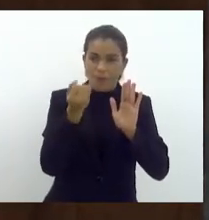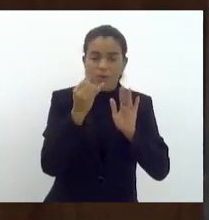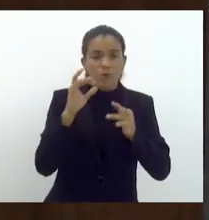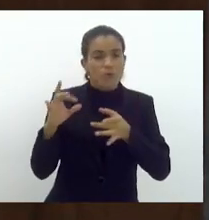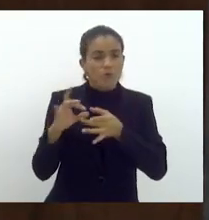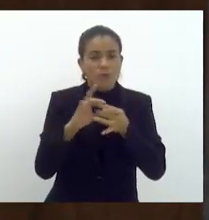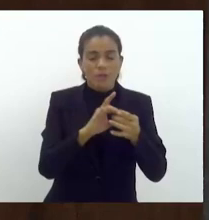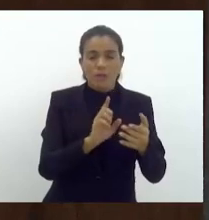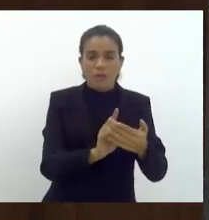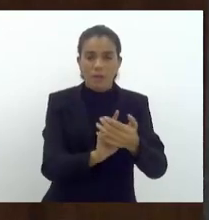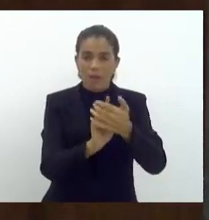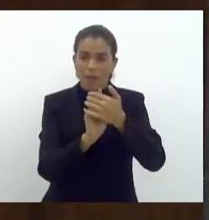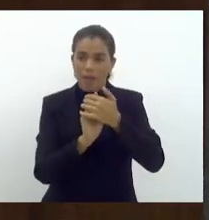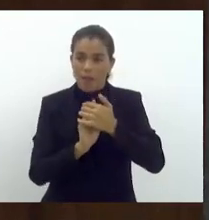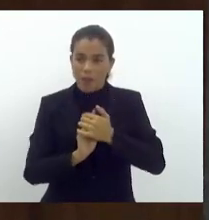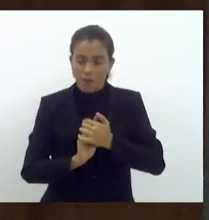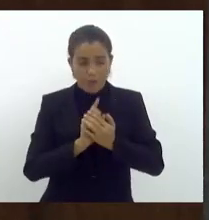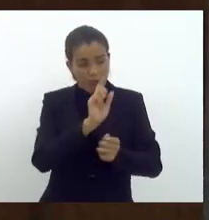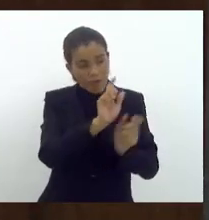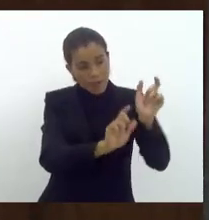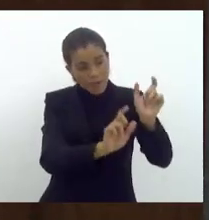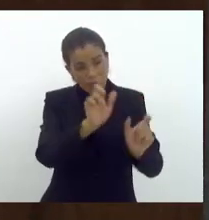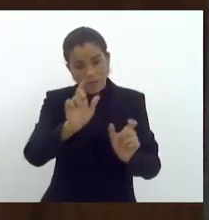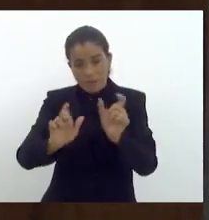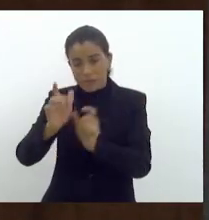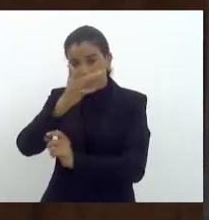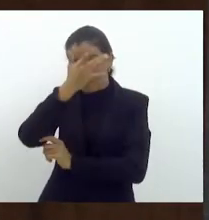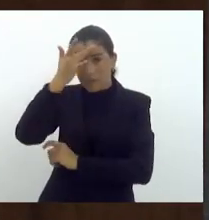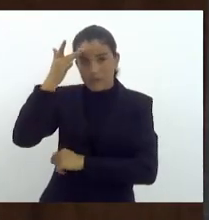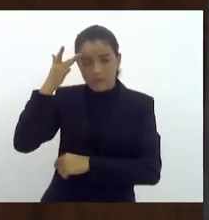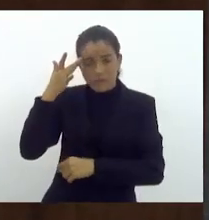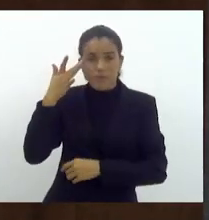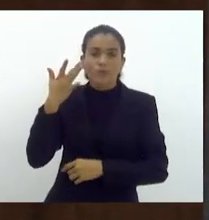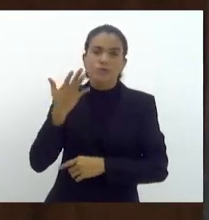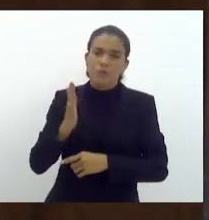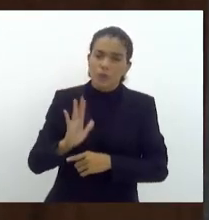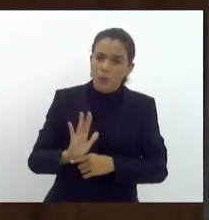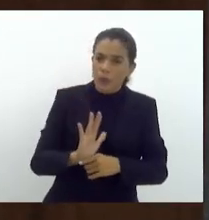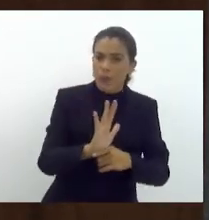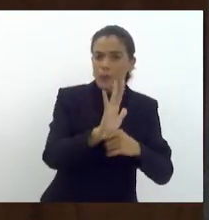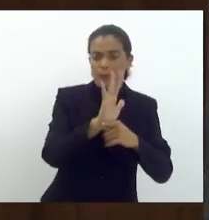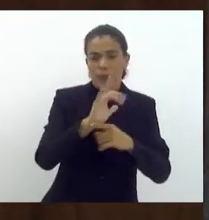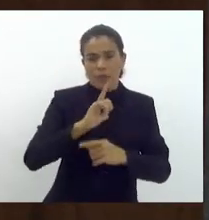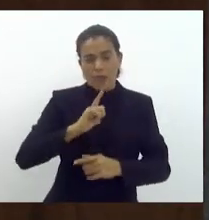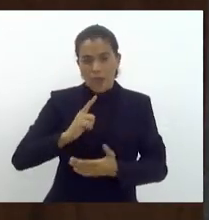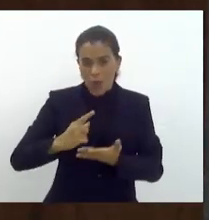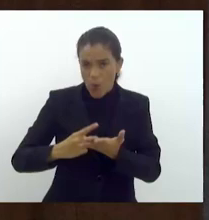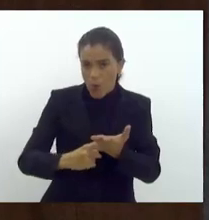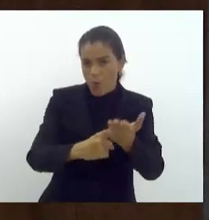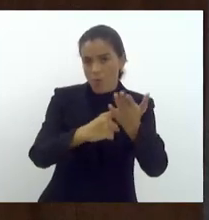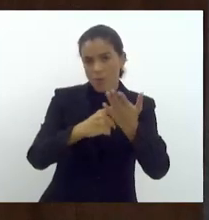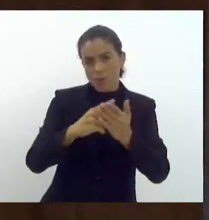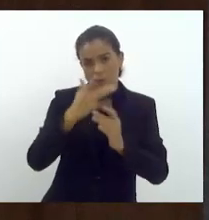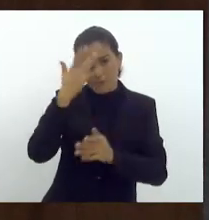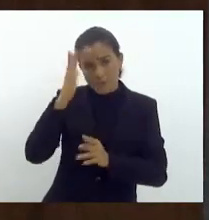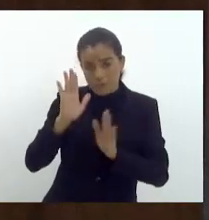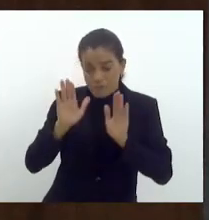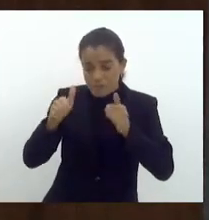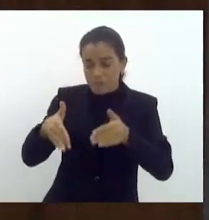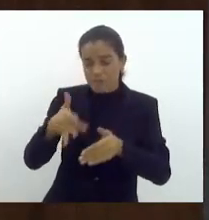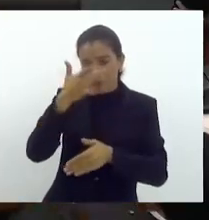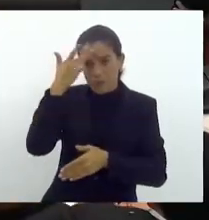acolher aqueles e aquelas que de alguma maneira contribuem compromisso com o povo mais pobre do Estado do Rio de